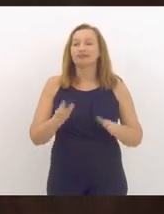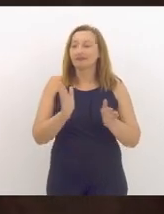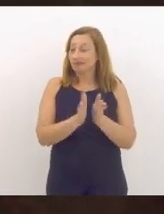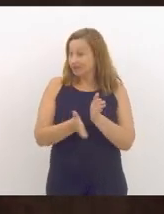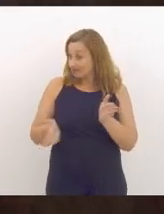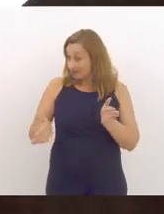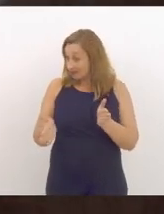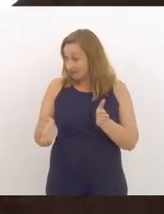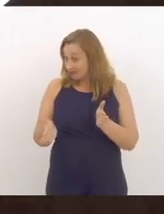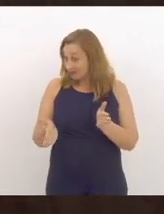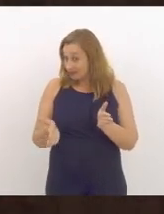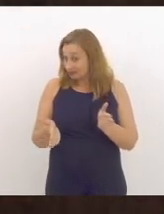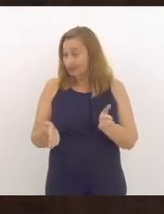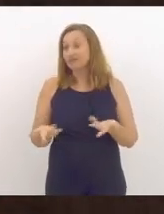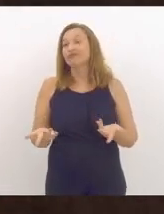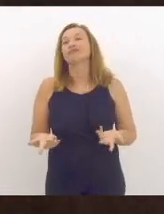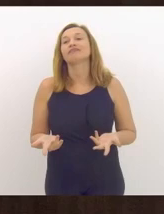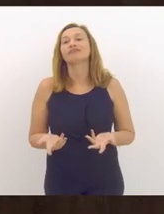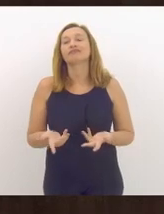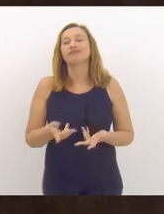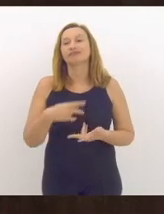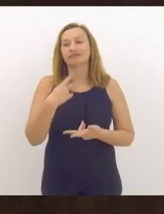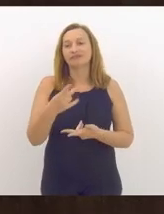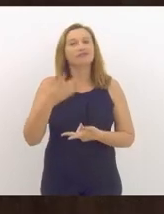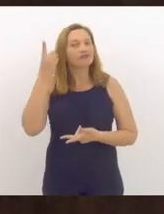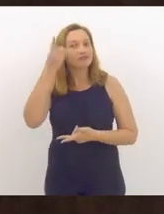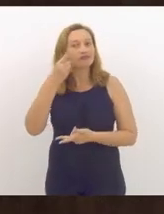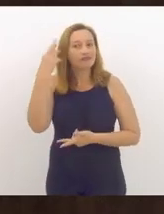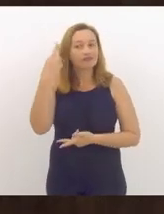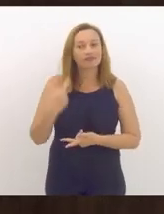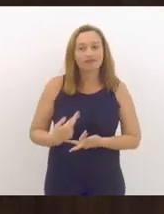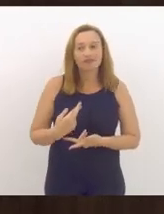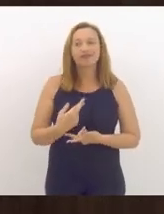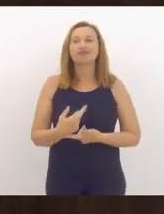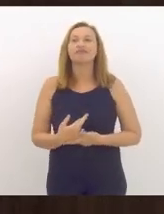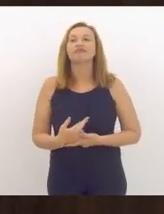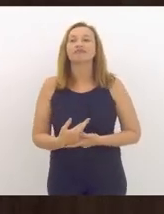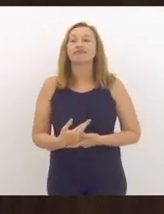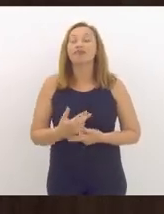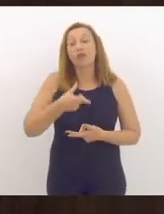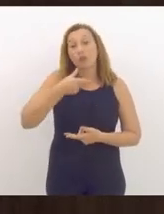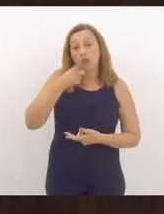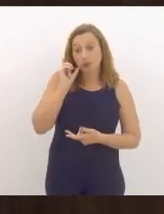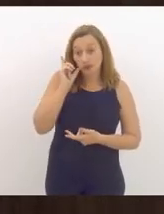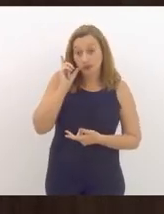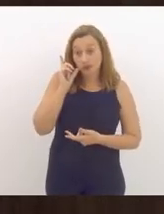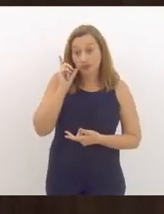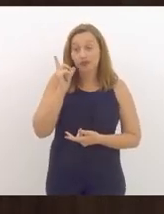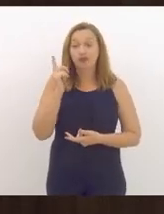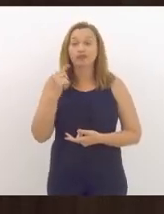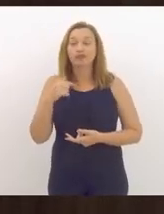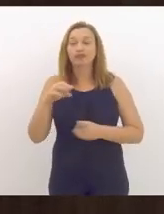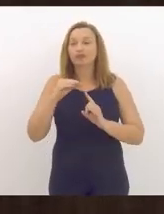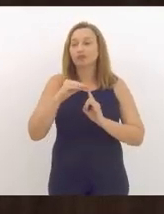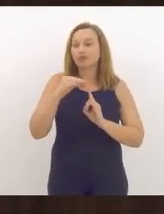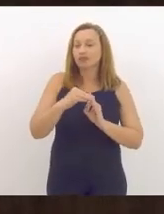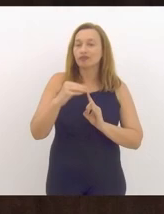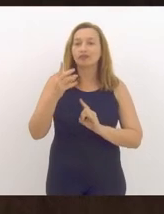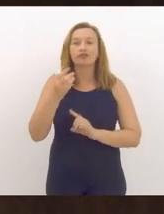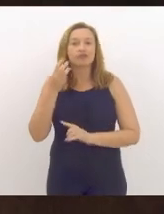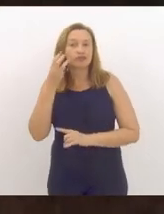ordem. Vai para corroborar aqui as palavras da deputada Renata Souza. Inclusive, ontem, estivemos ali na Fiocruz,